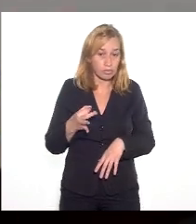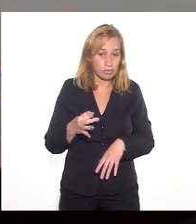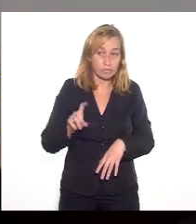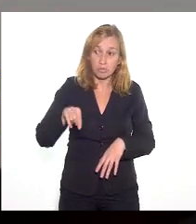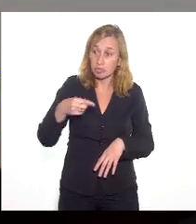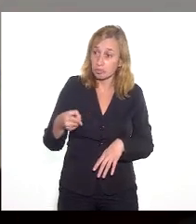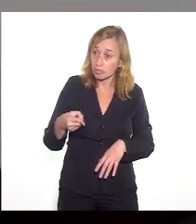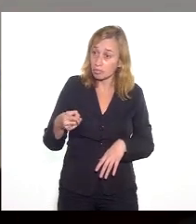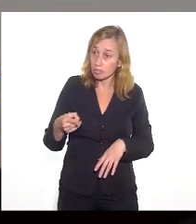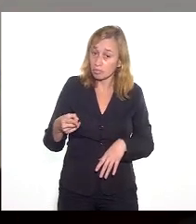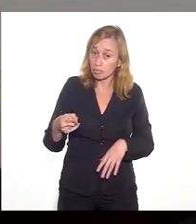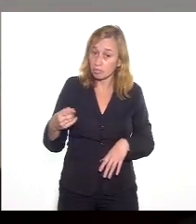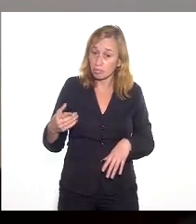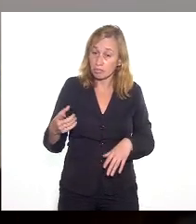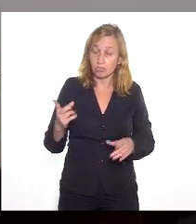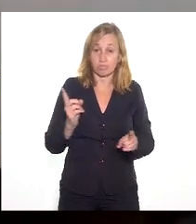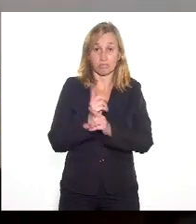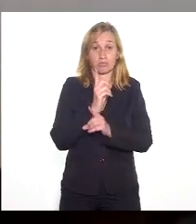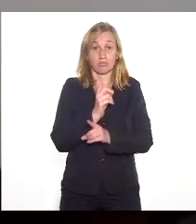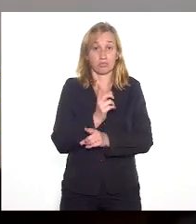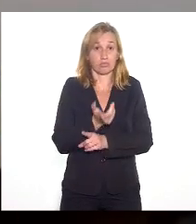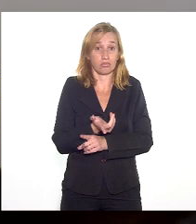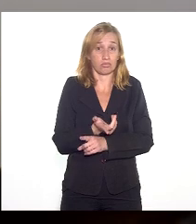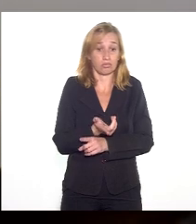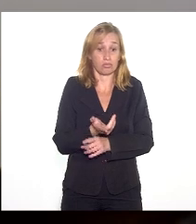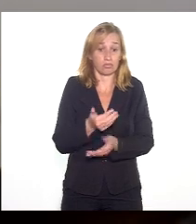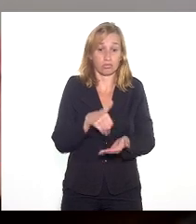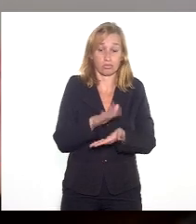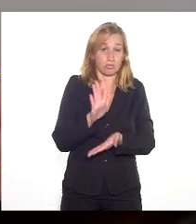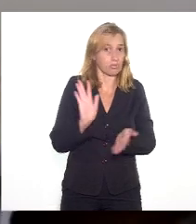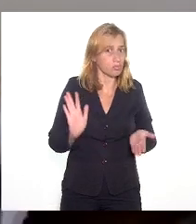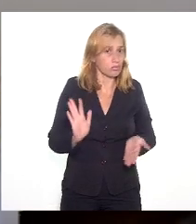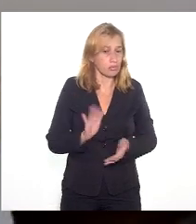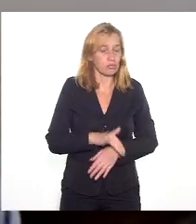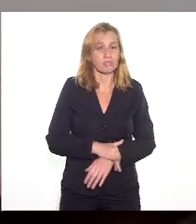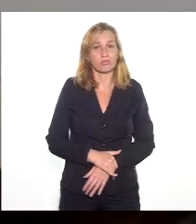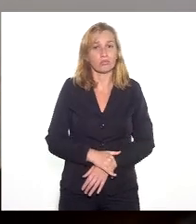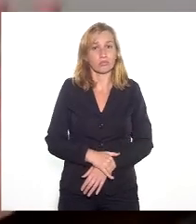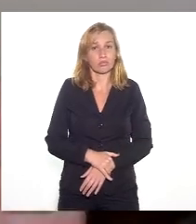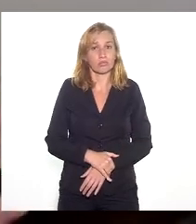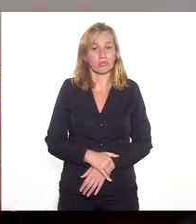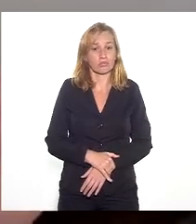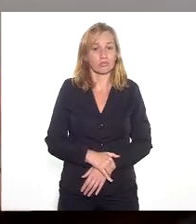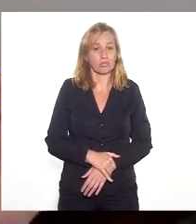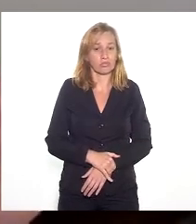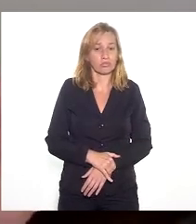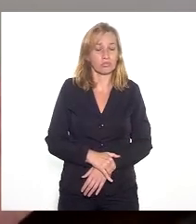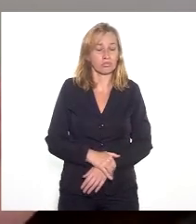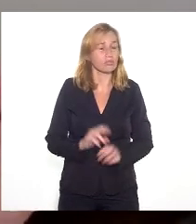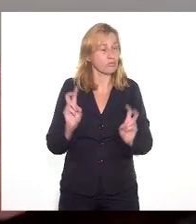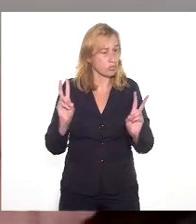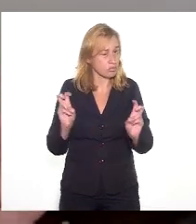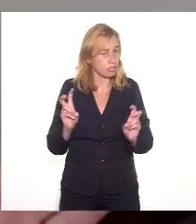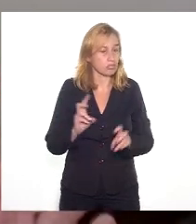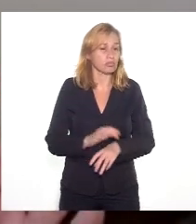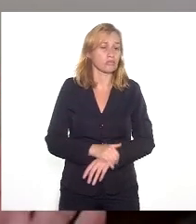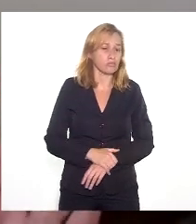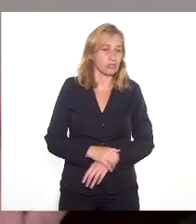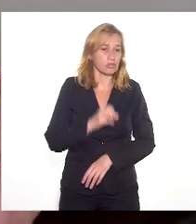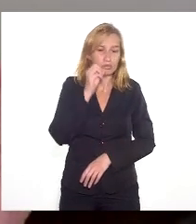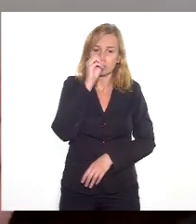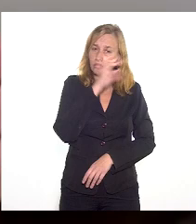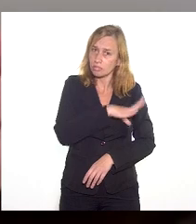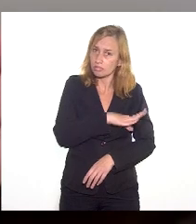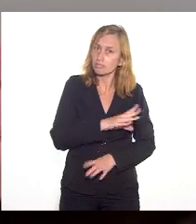exonerados, quer dizer, um parecer final era pela exoneração. Ou seja, há, no mínimo, uma situação de abuso